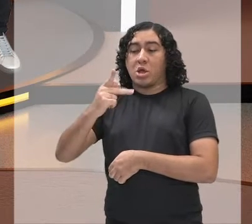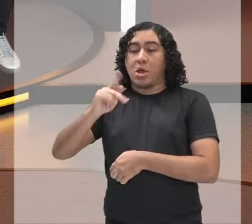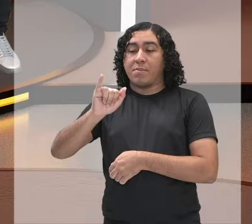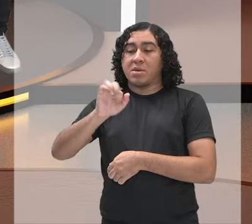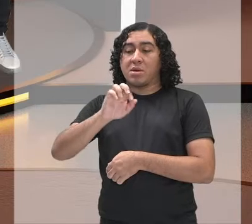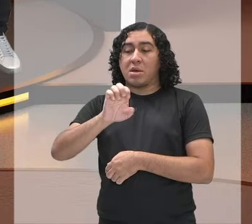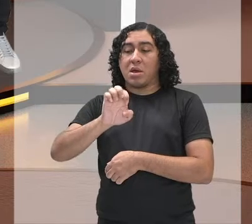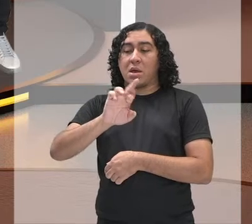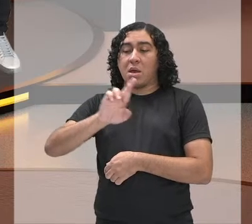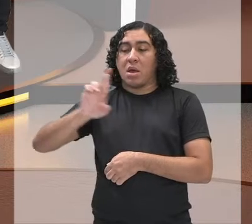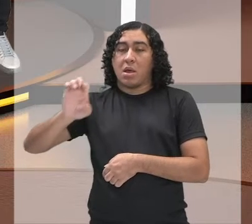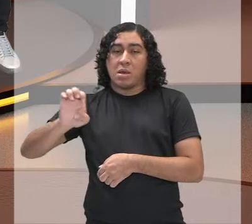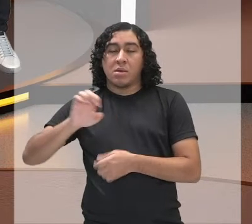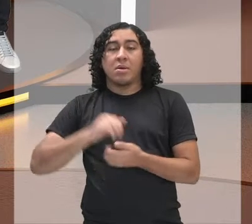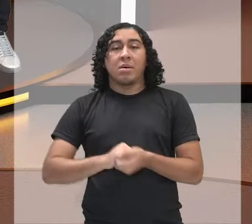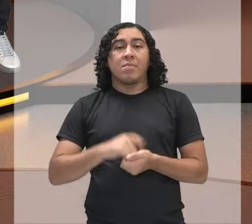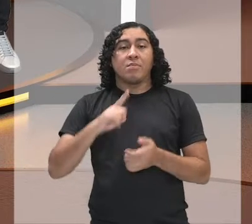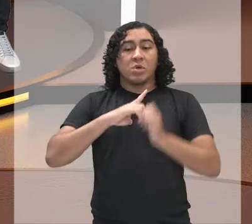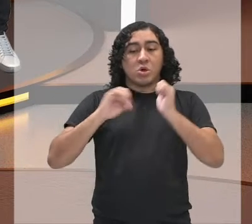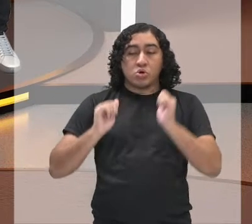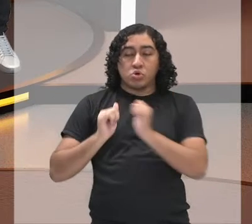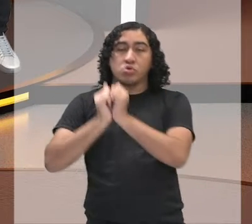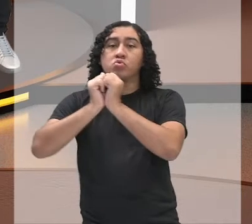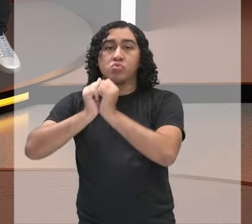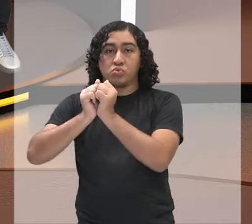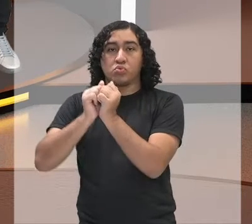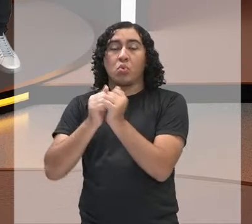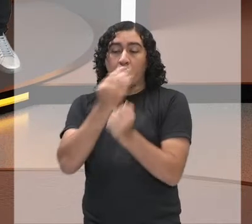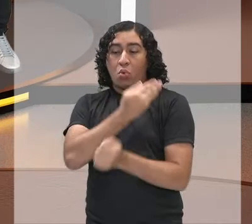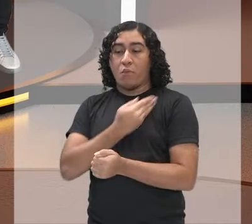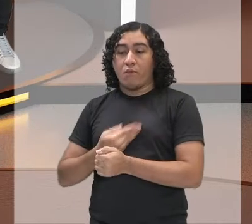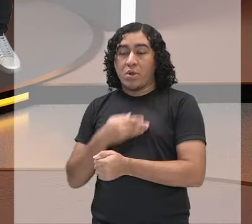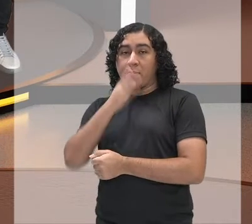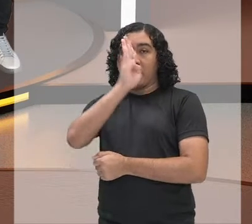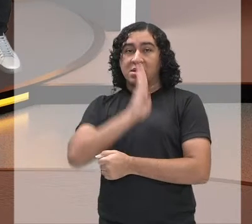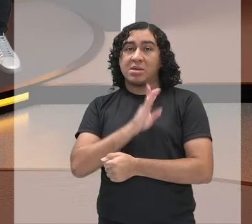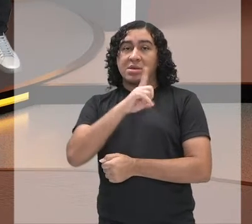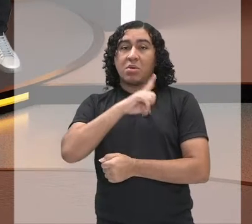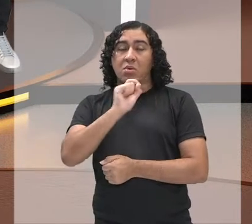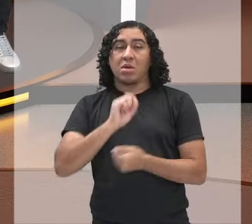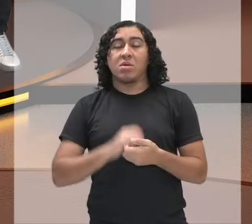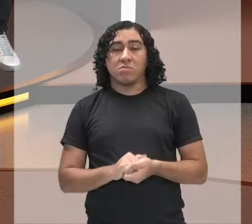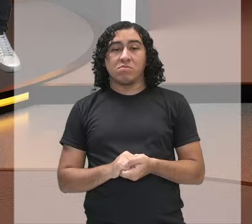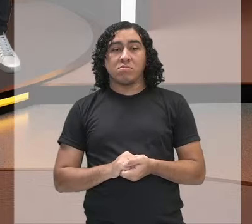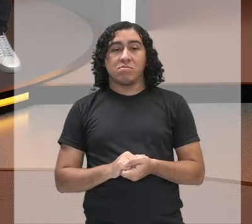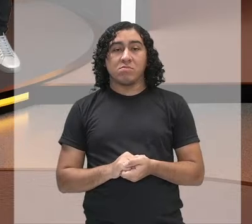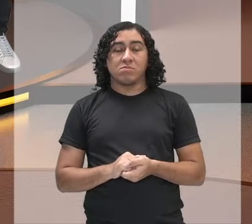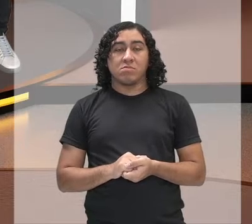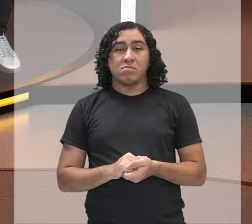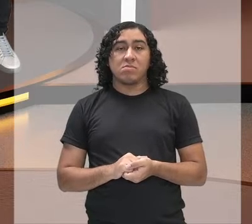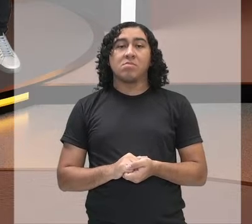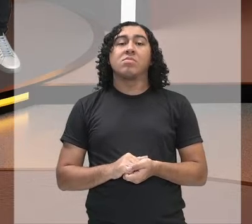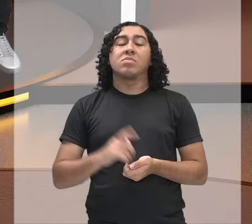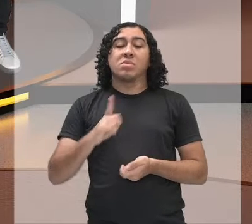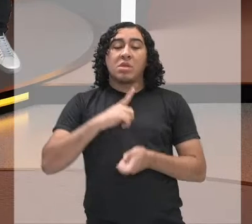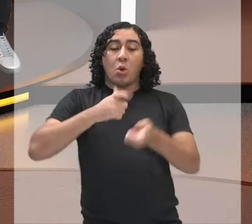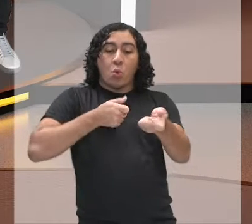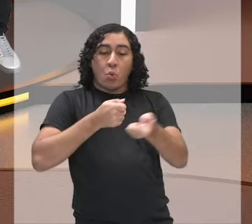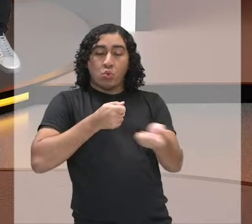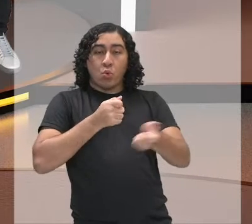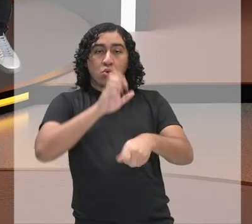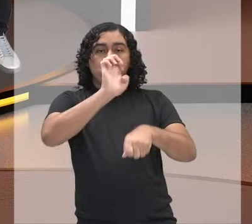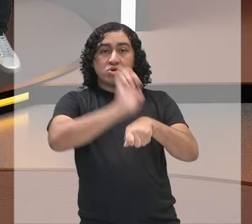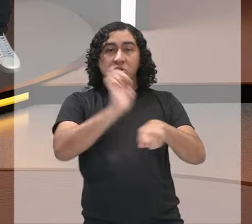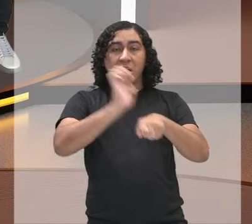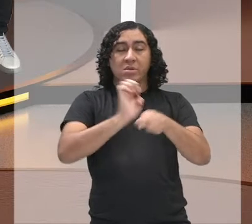a favor das tropas do governo e conseguiram sufocar as províncias revoltosas, mantendo a unidade